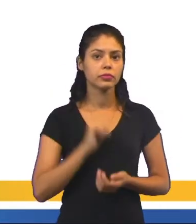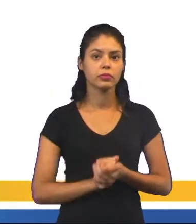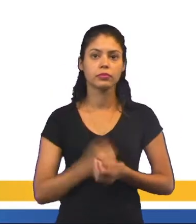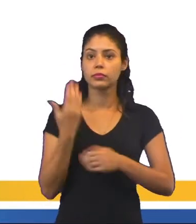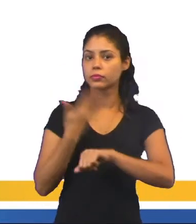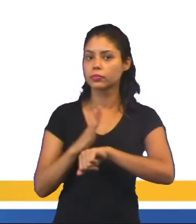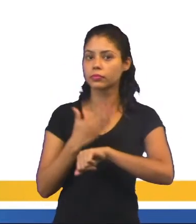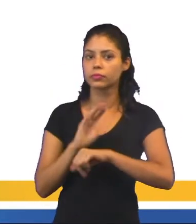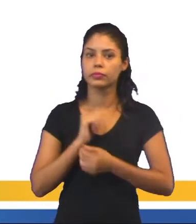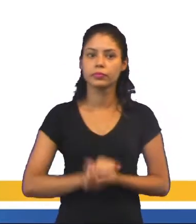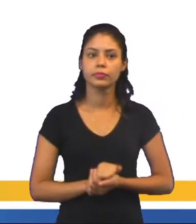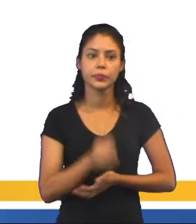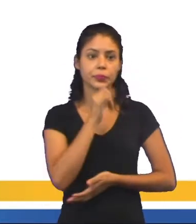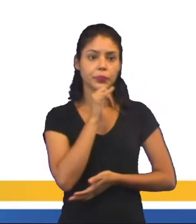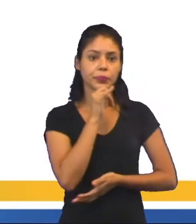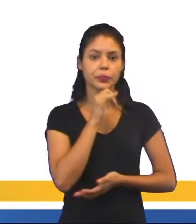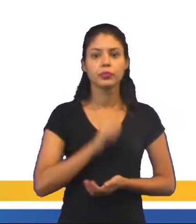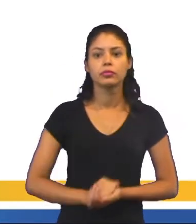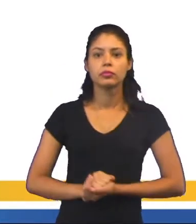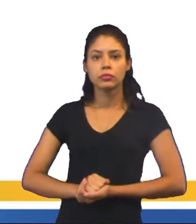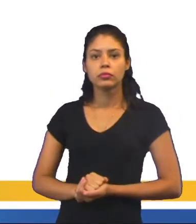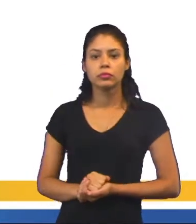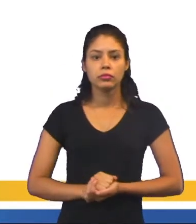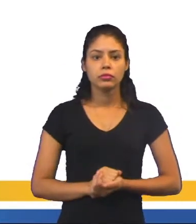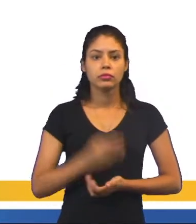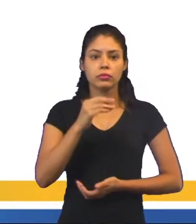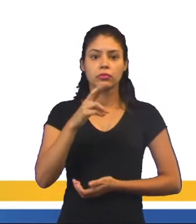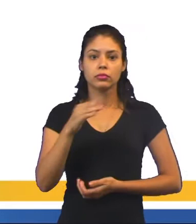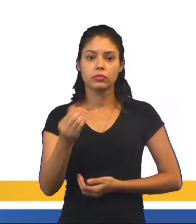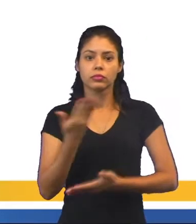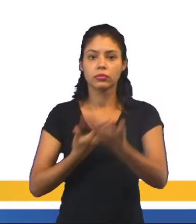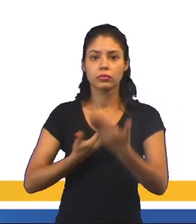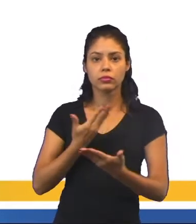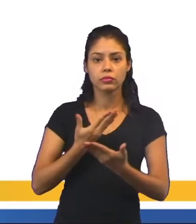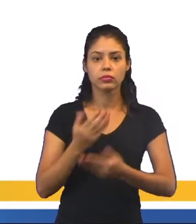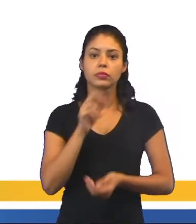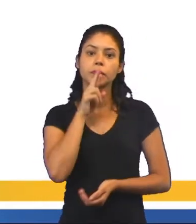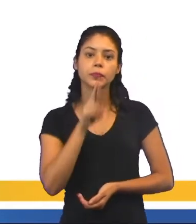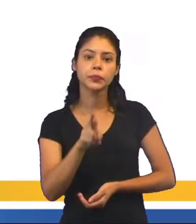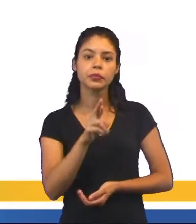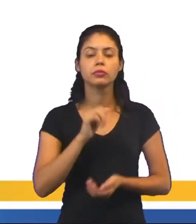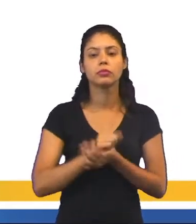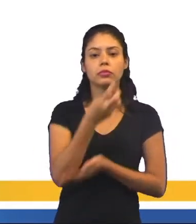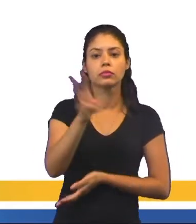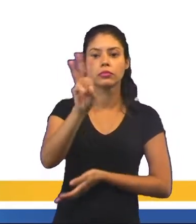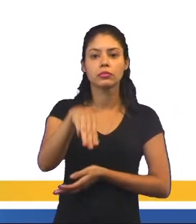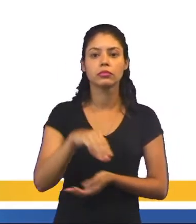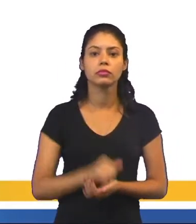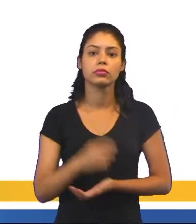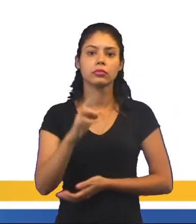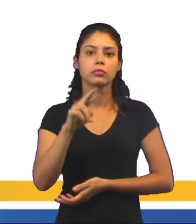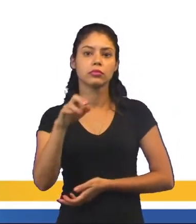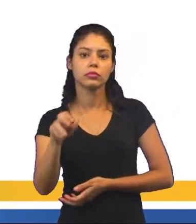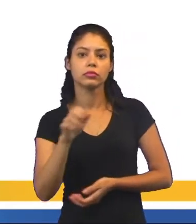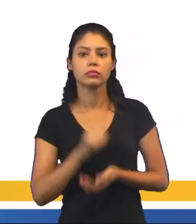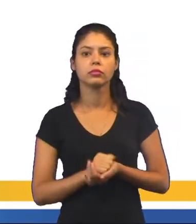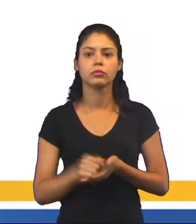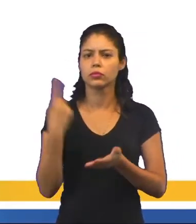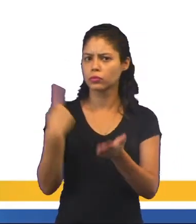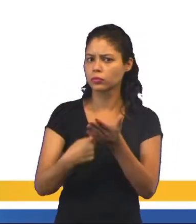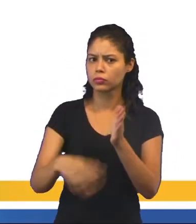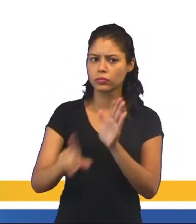vai ver a prática, tá? Os exemplos. As operações relacionadas aos cálculos das matrizes e